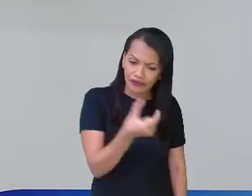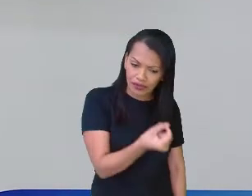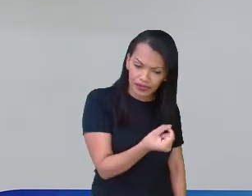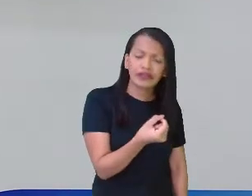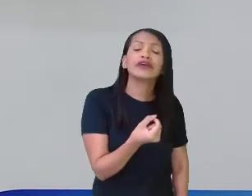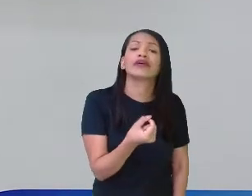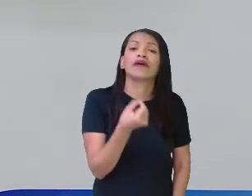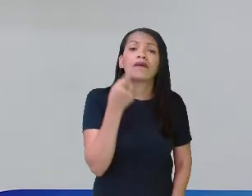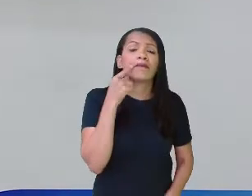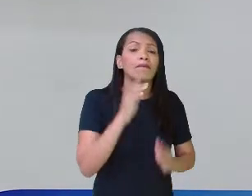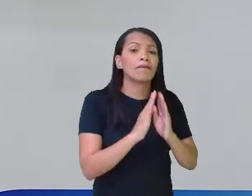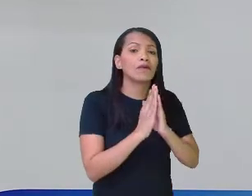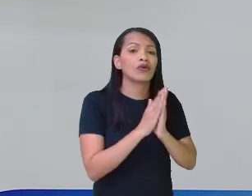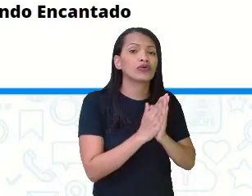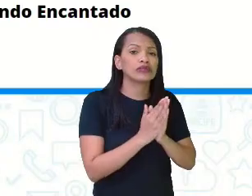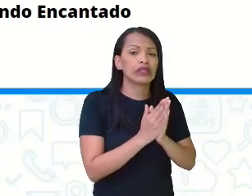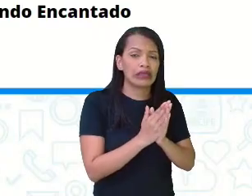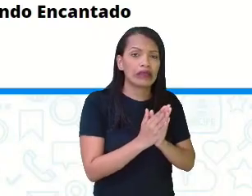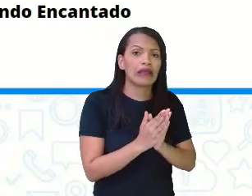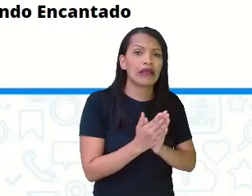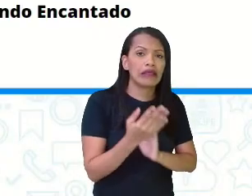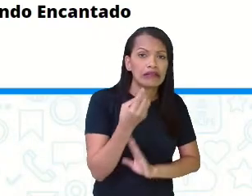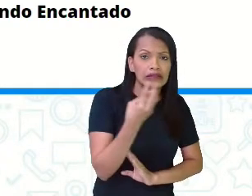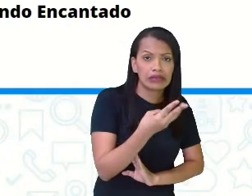E pop-it? 40.